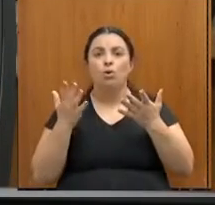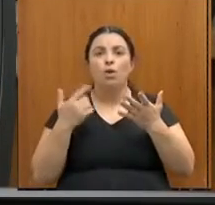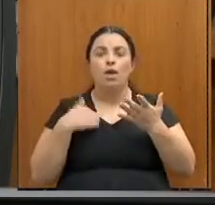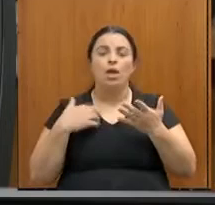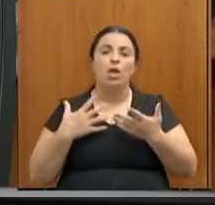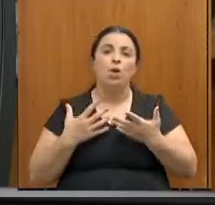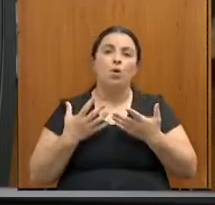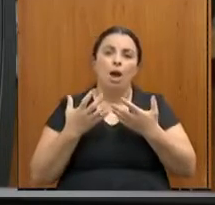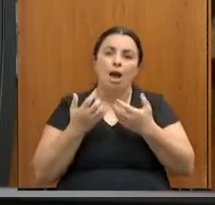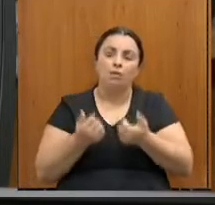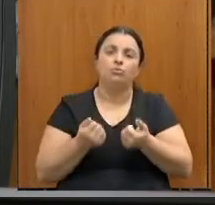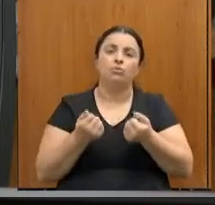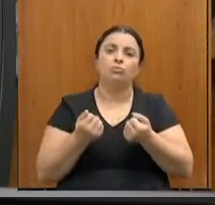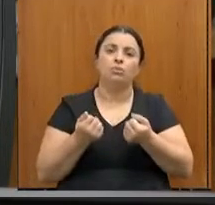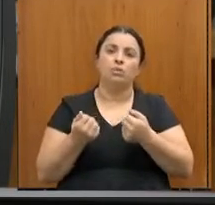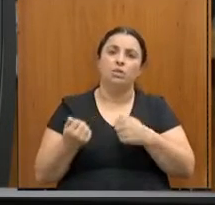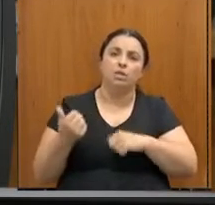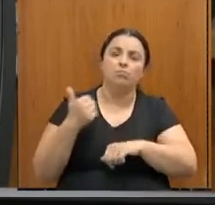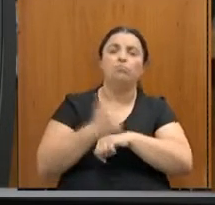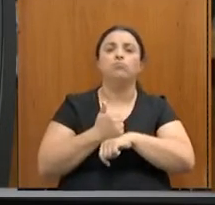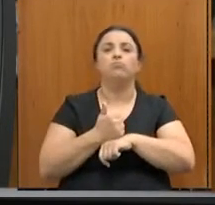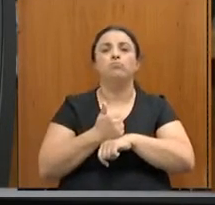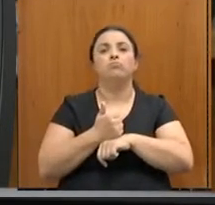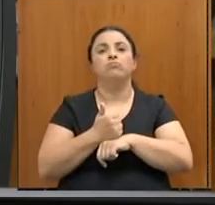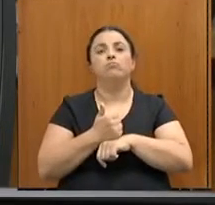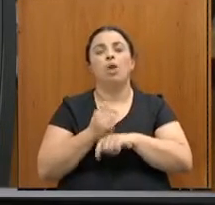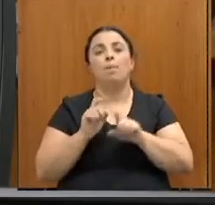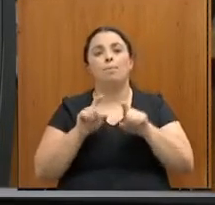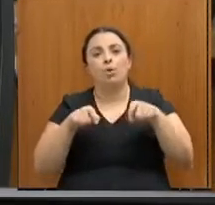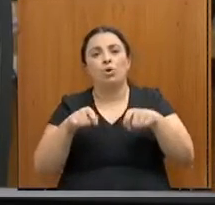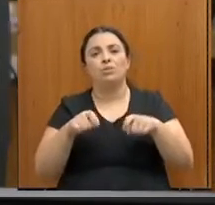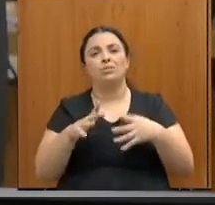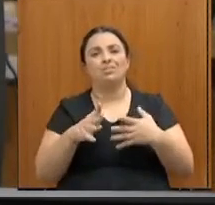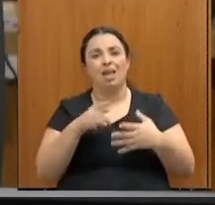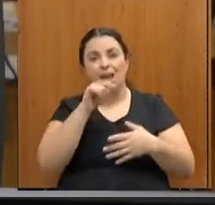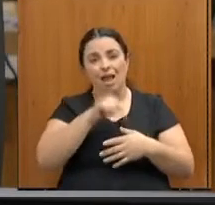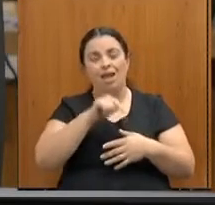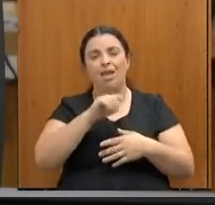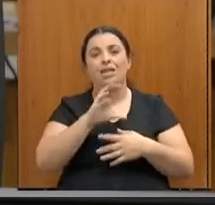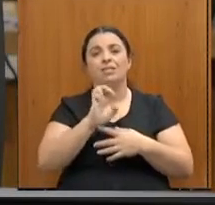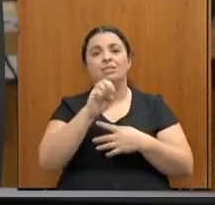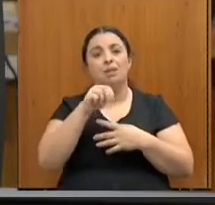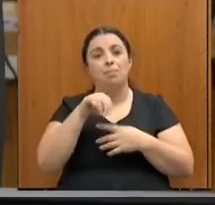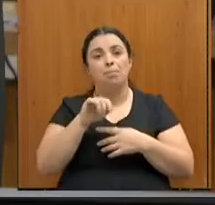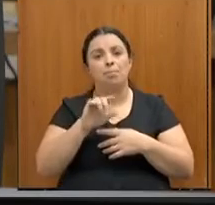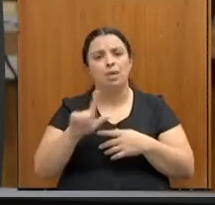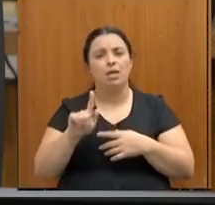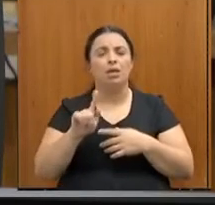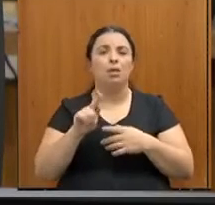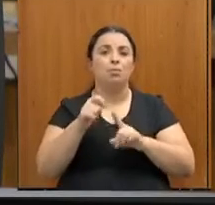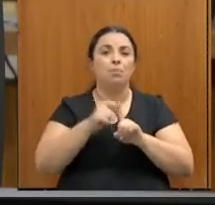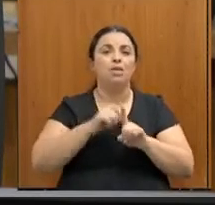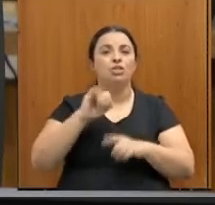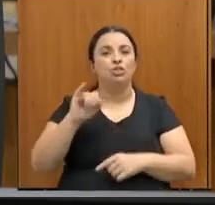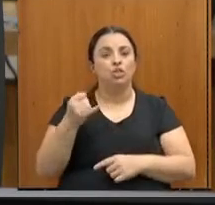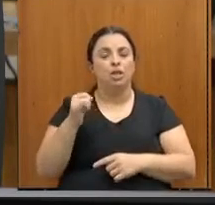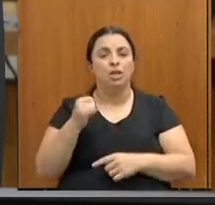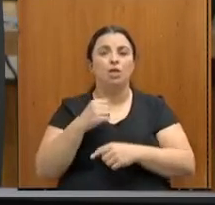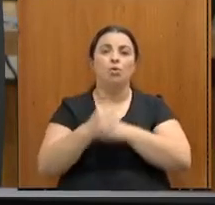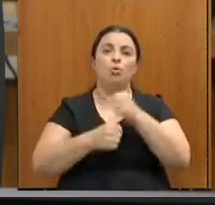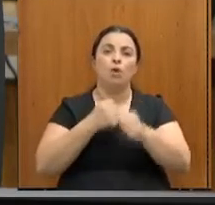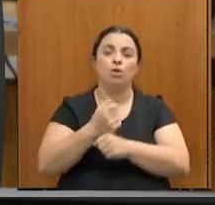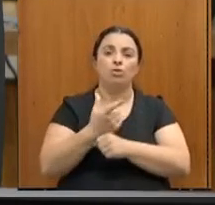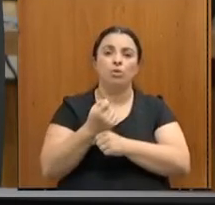assumir a direção da Cemig em janeiro de